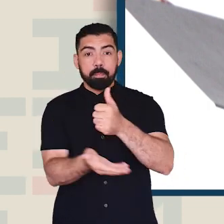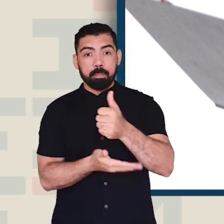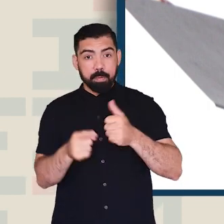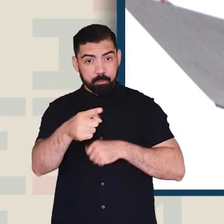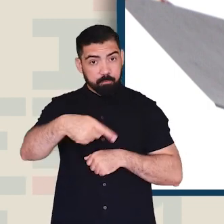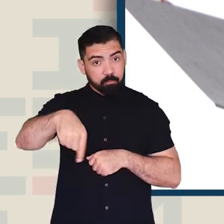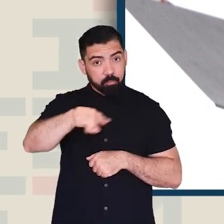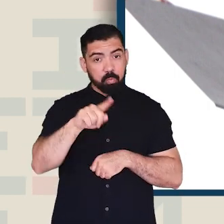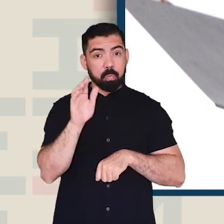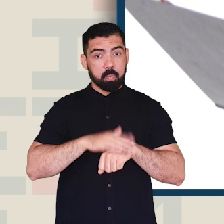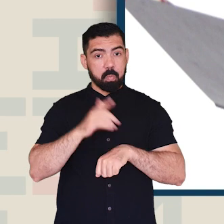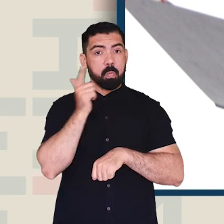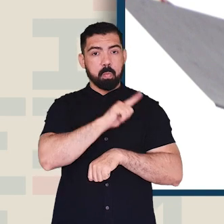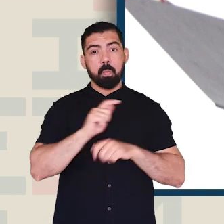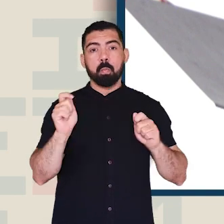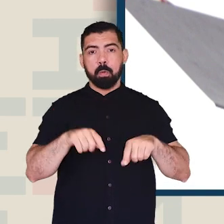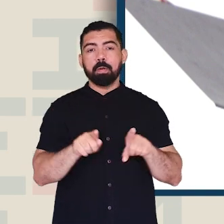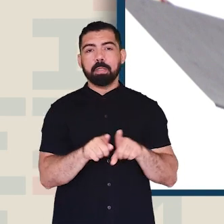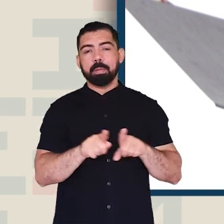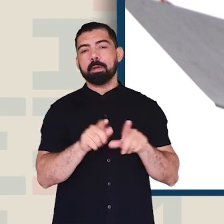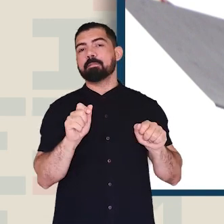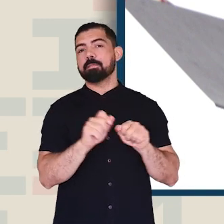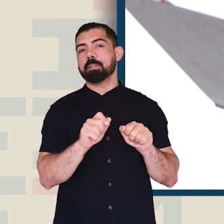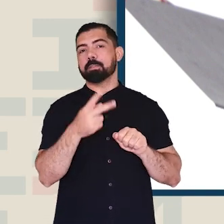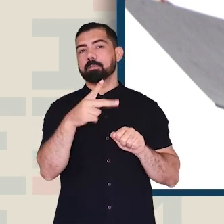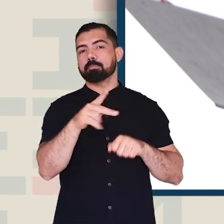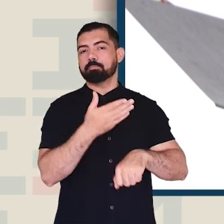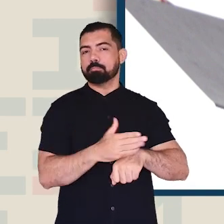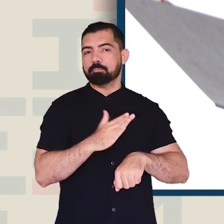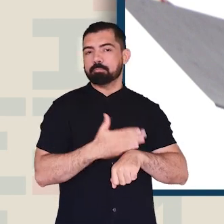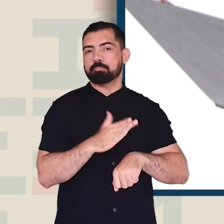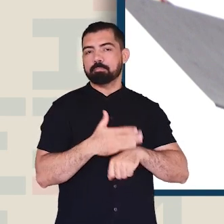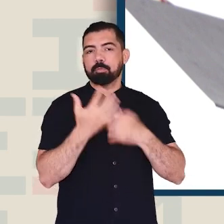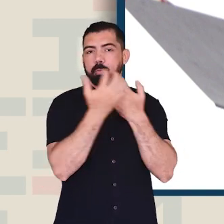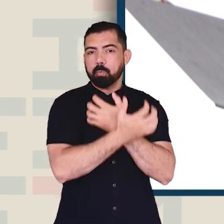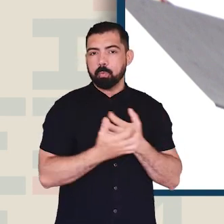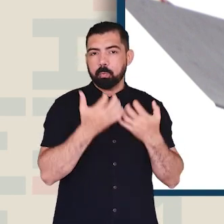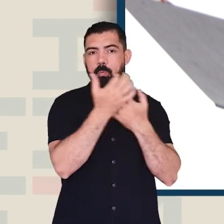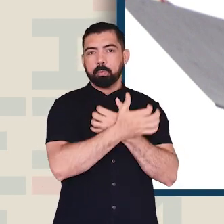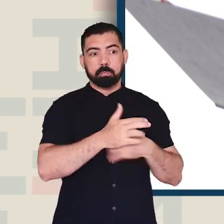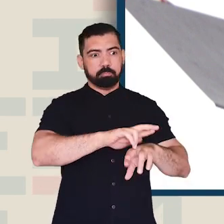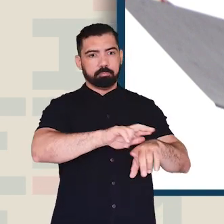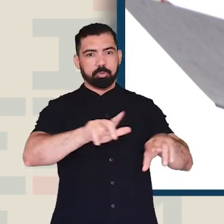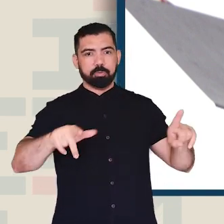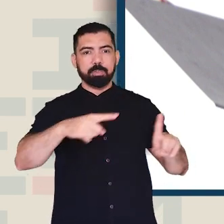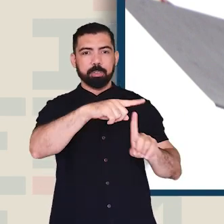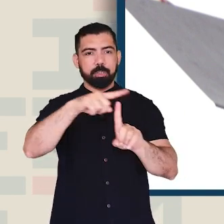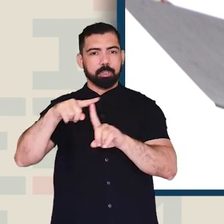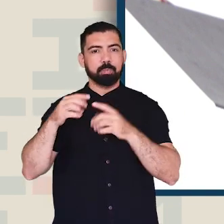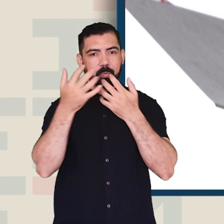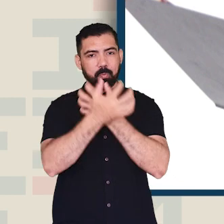que vocês consigam realizar essa prática musical em vários estilos, né? Então,